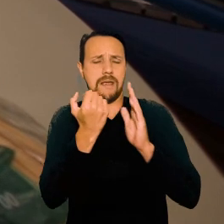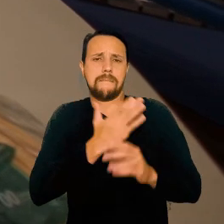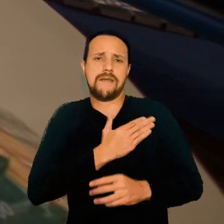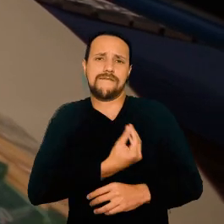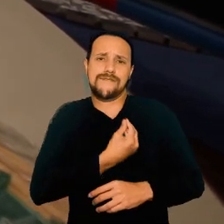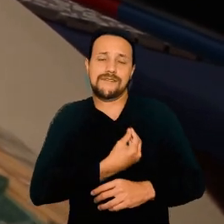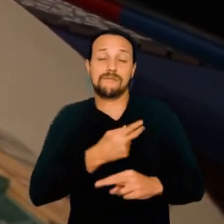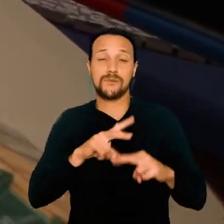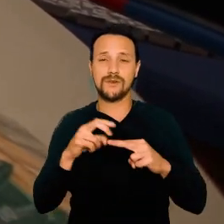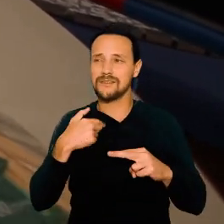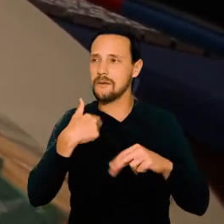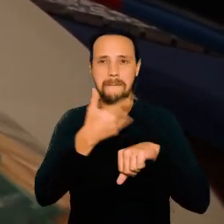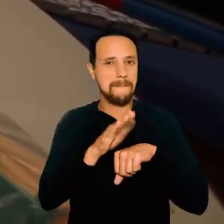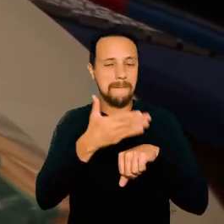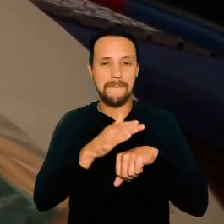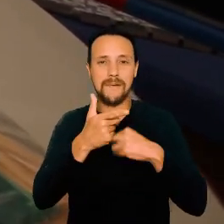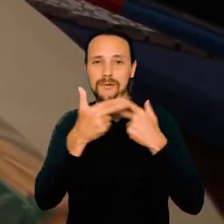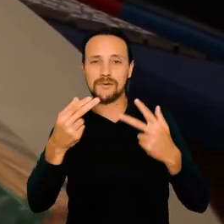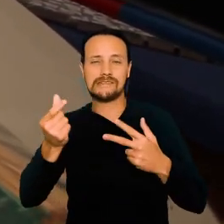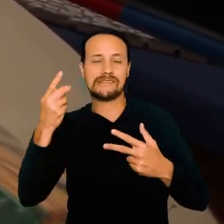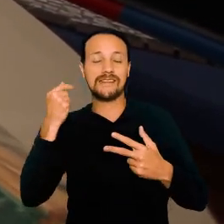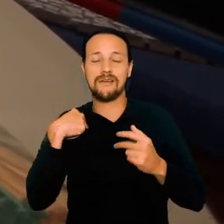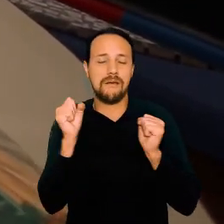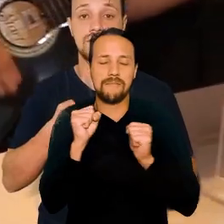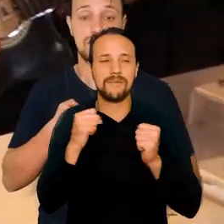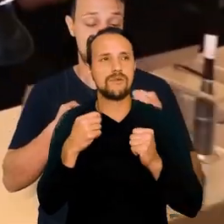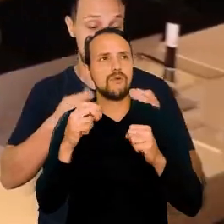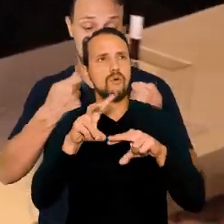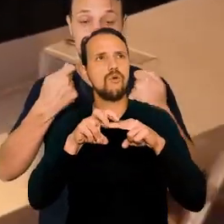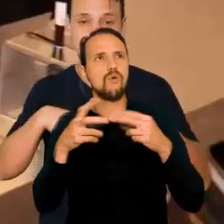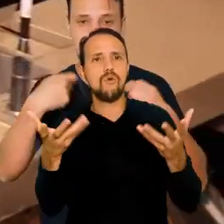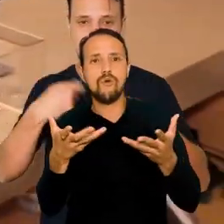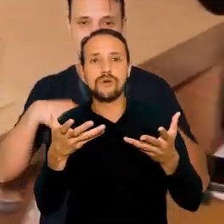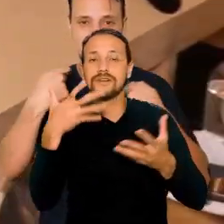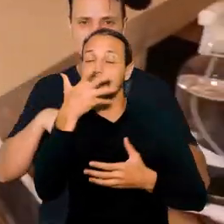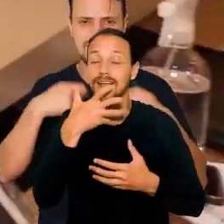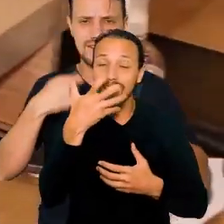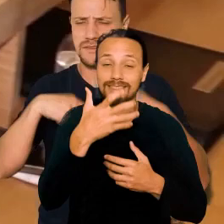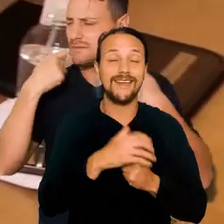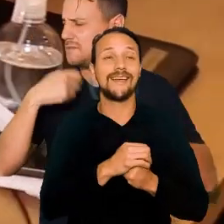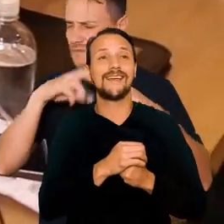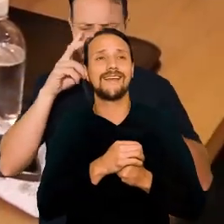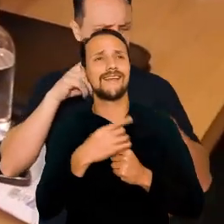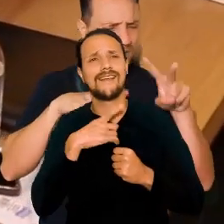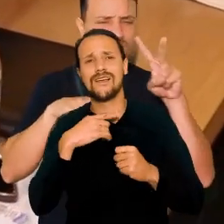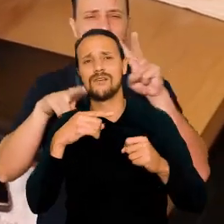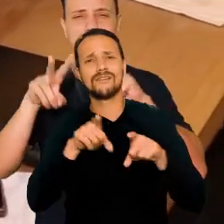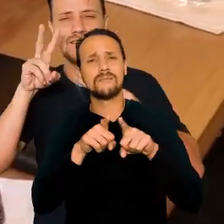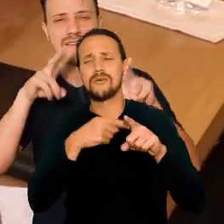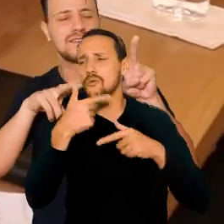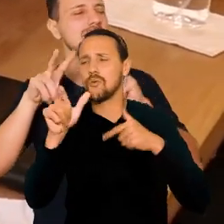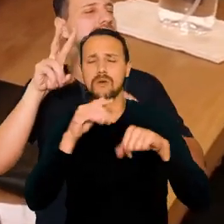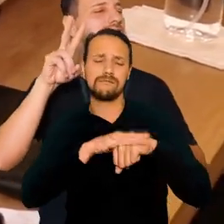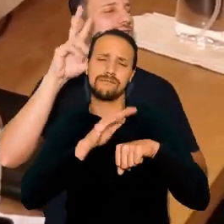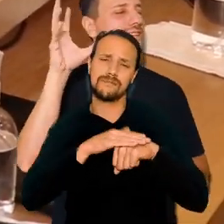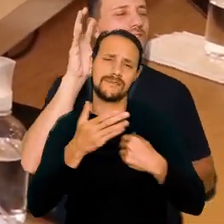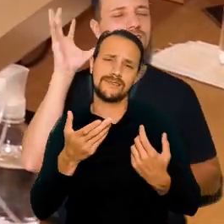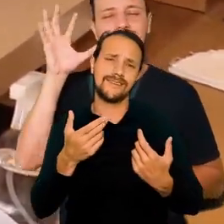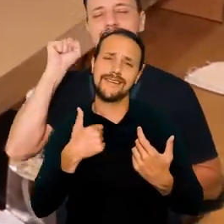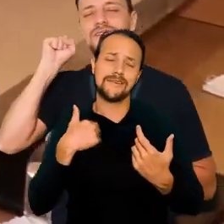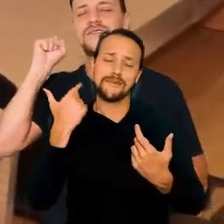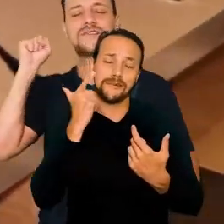precisar de nada, de nenhum paliativo desse. E agora, hoje nós vamos começar a fazer biscuit, que é uma coisa que eu